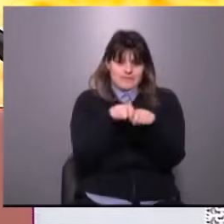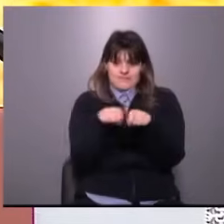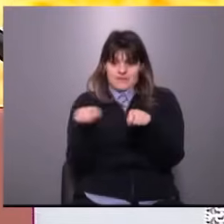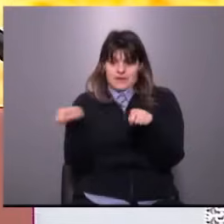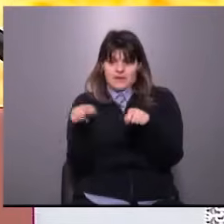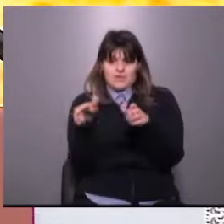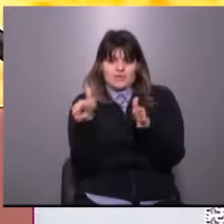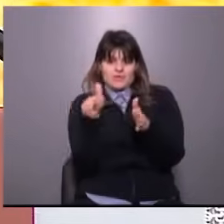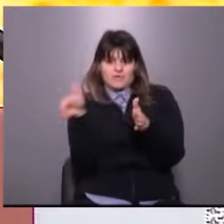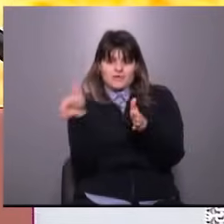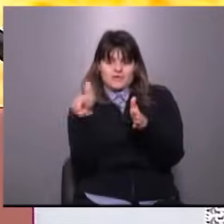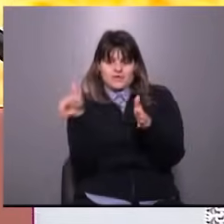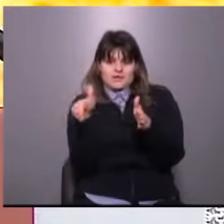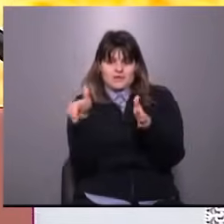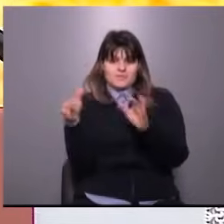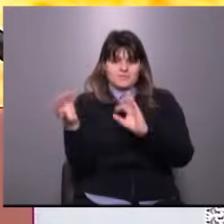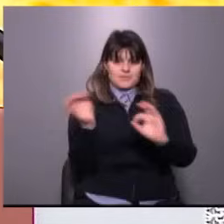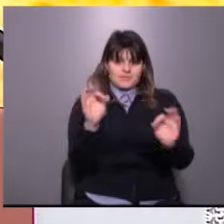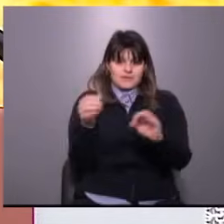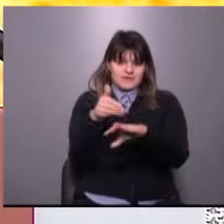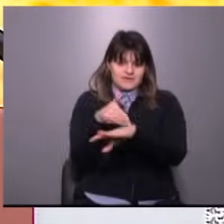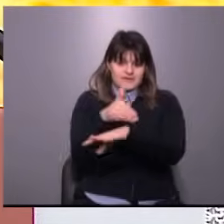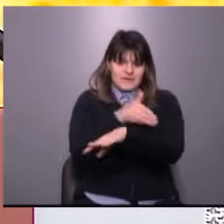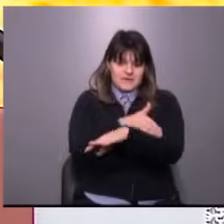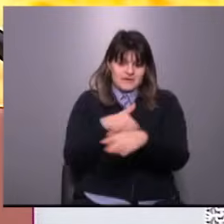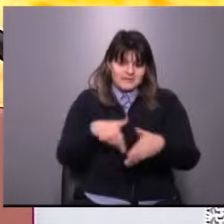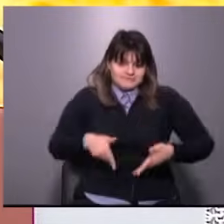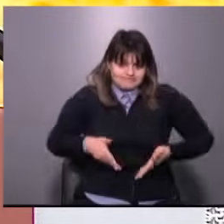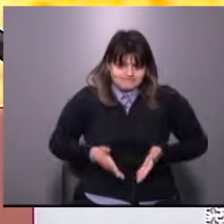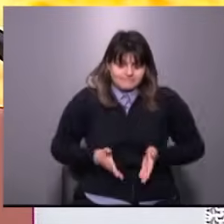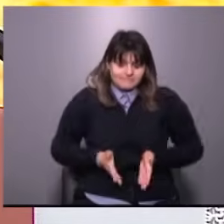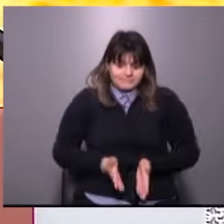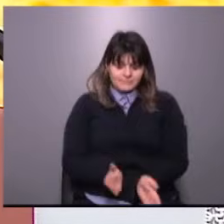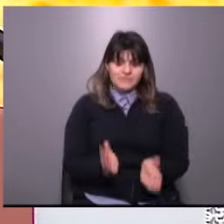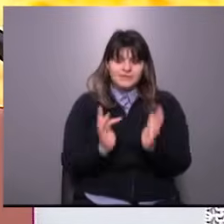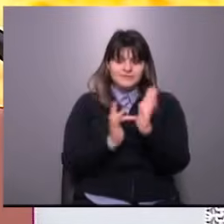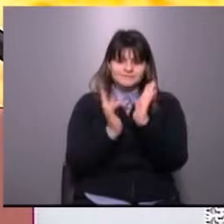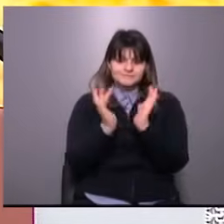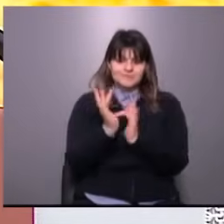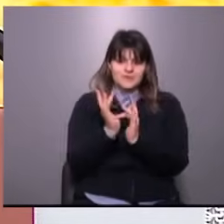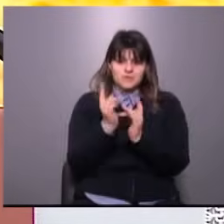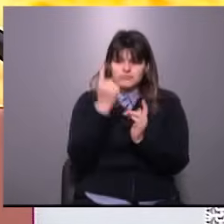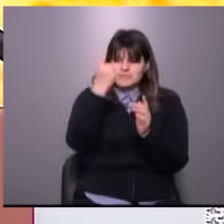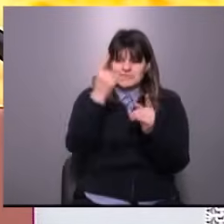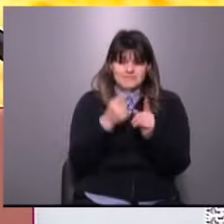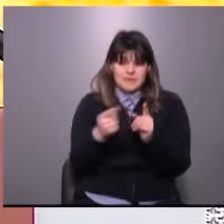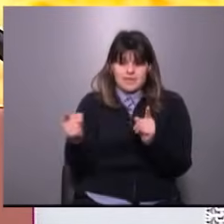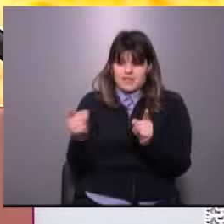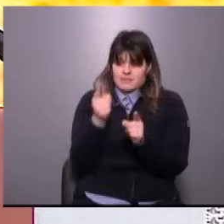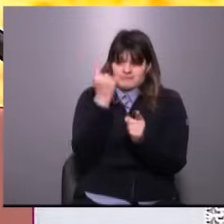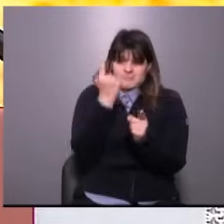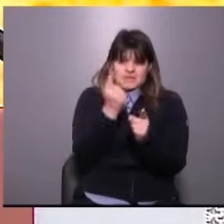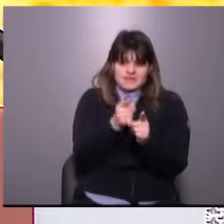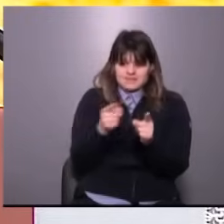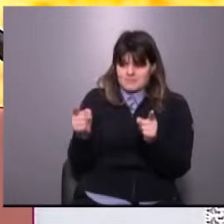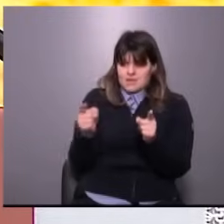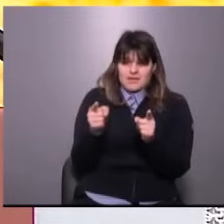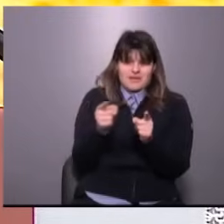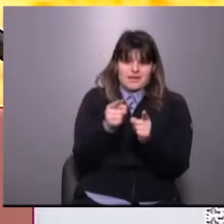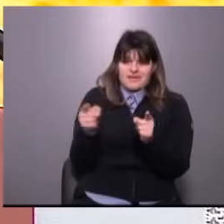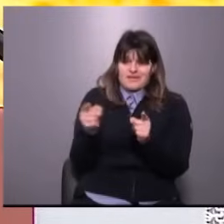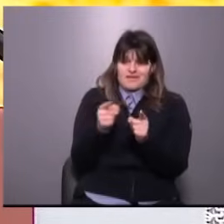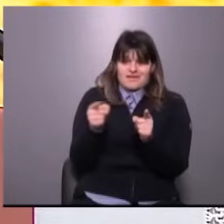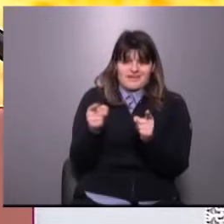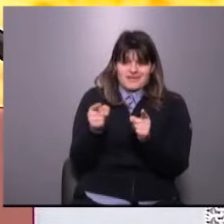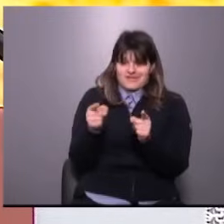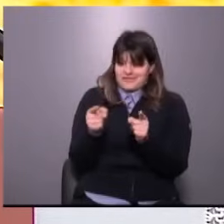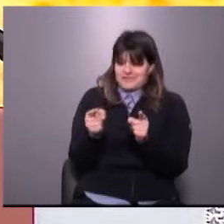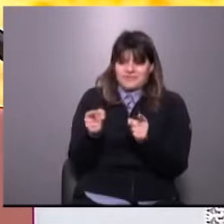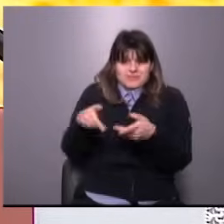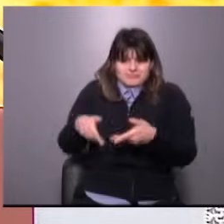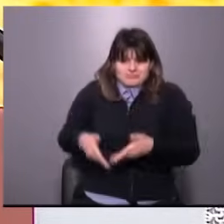para este resto do tempo do Advento. Reparem, estamos a uma semana da celebração do Natal. A uma semana.